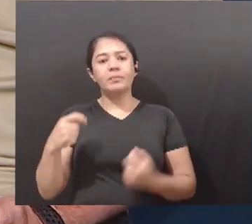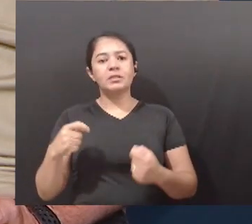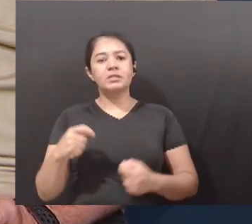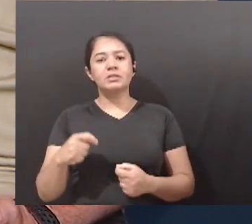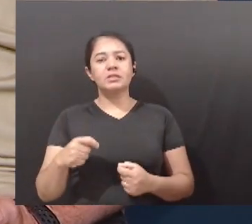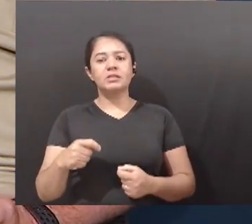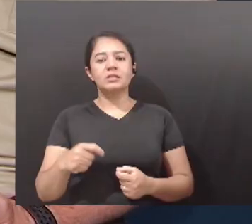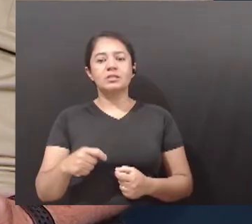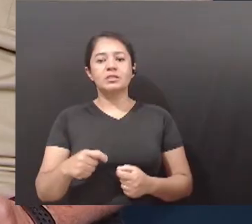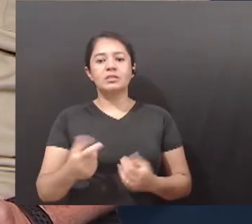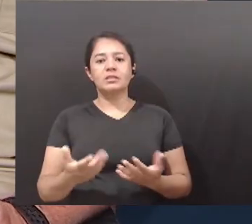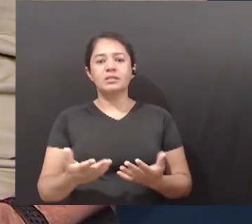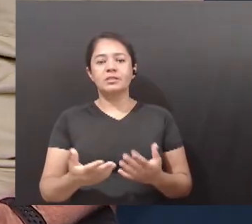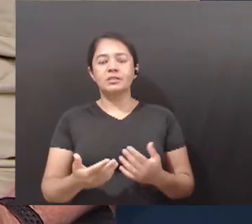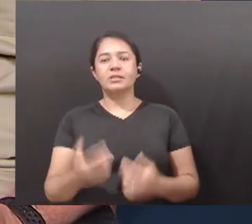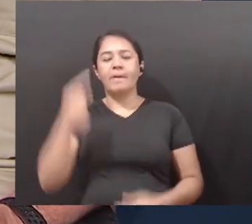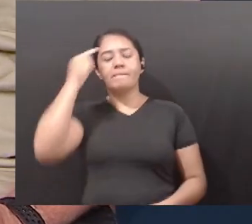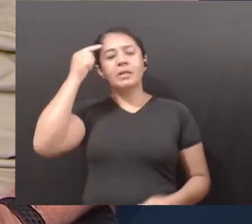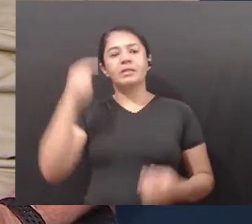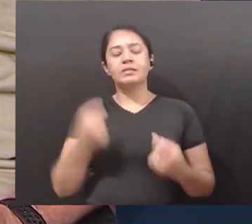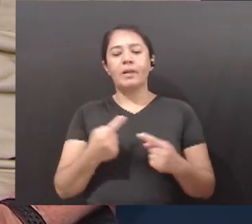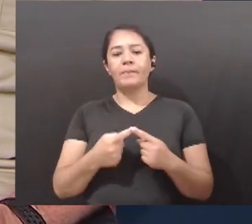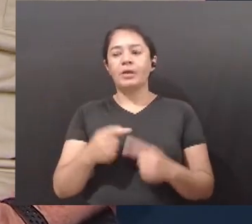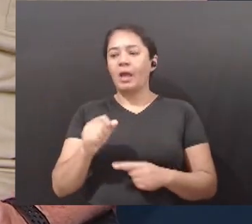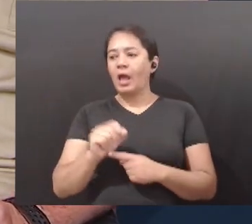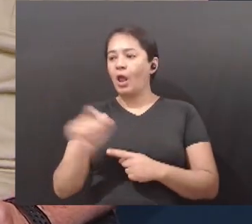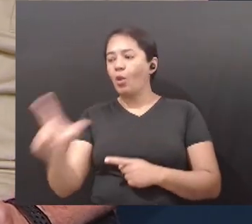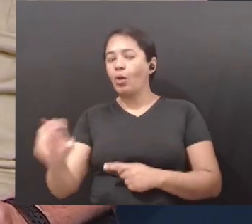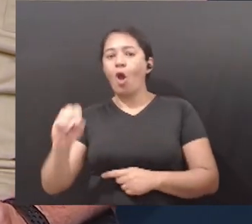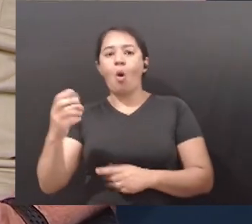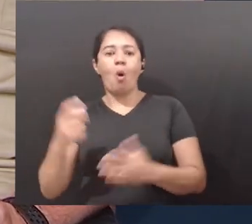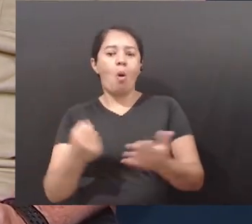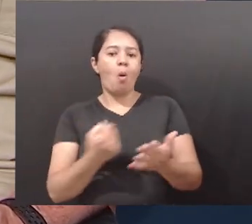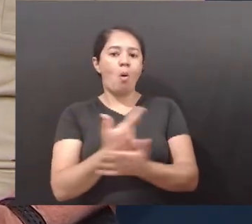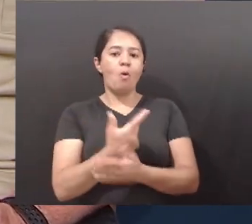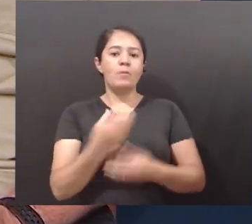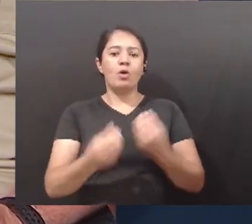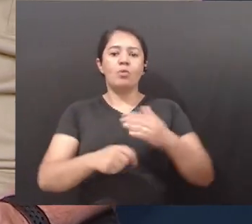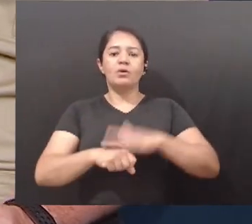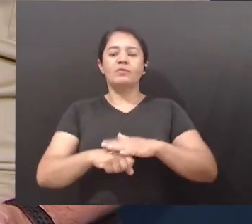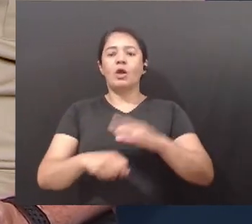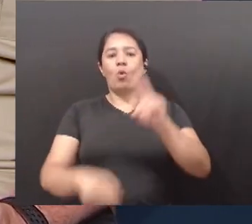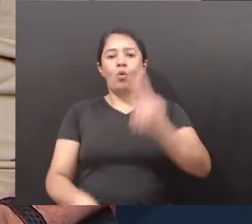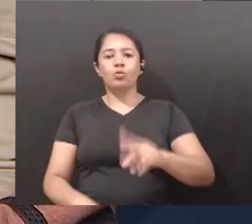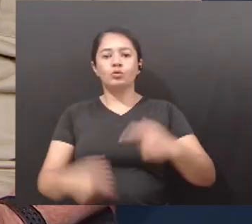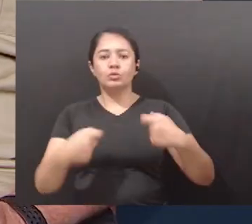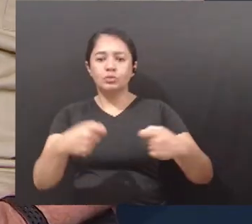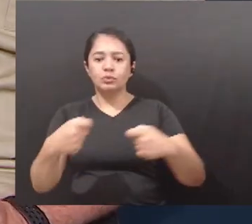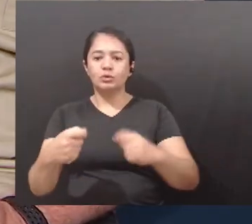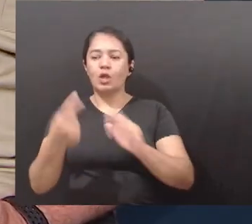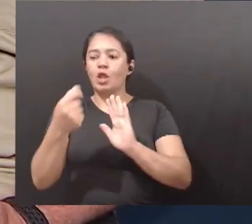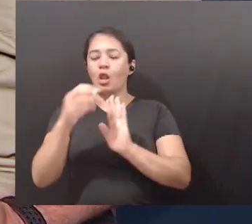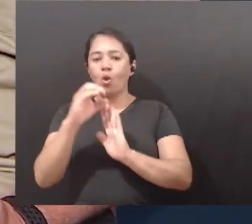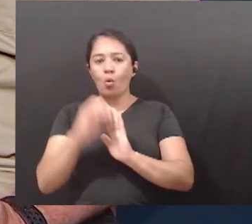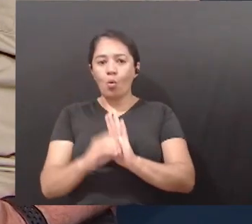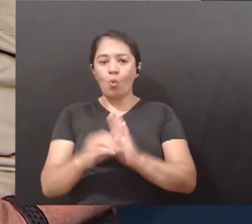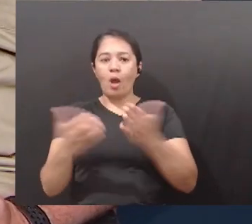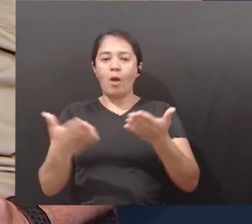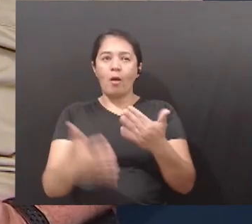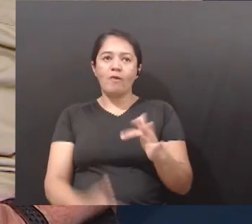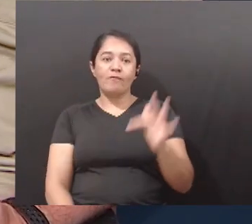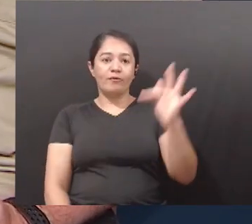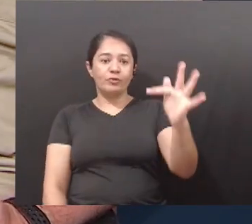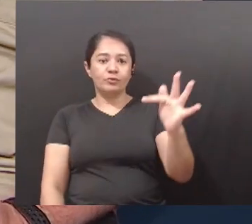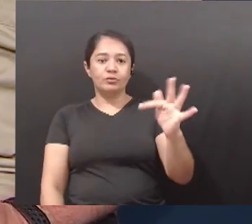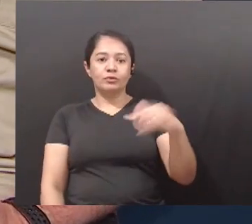ou comprar um carro? A questão do uso da necessidade, do orçamento atual e futuro, o que a gente precisa analisar,